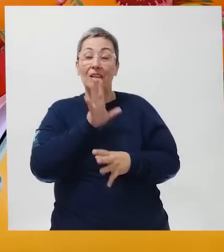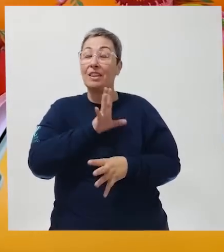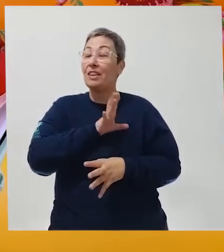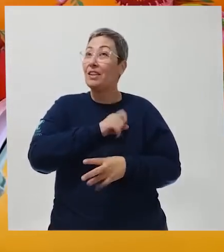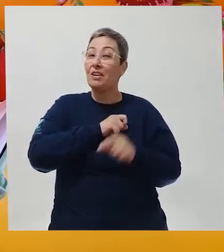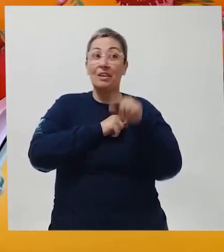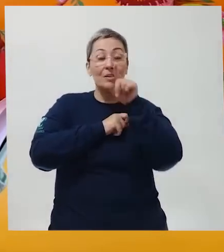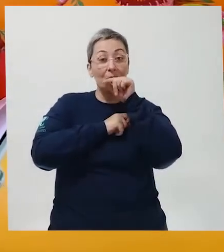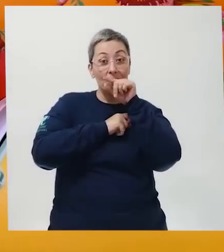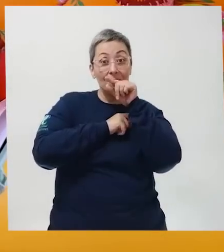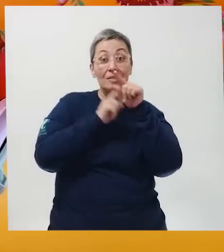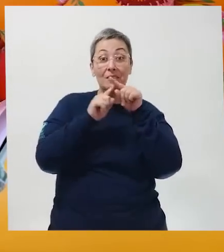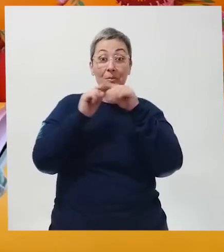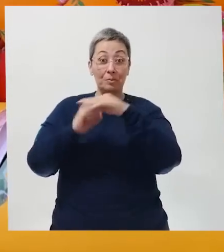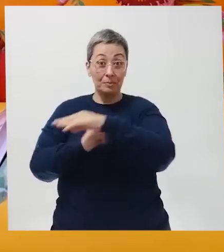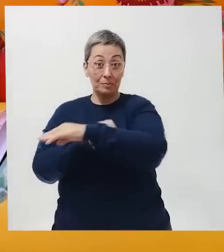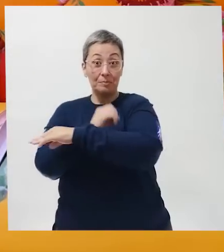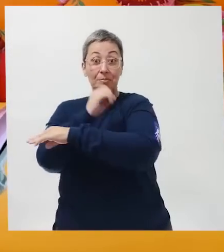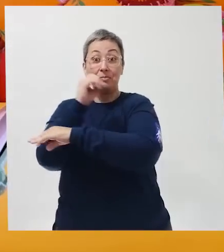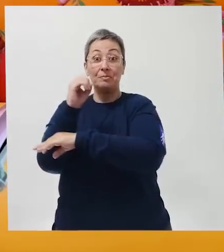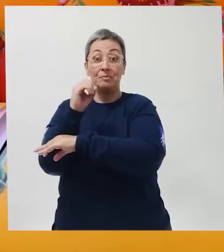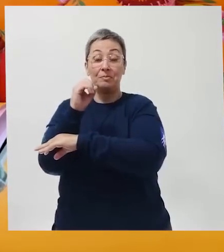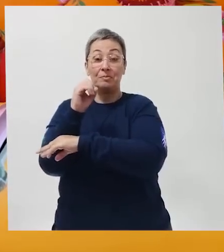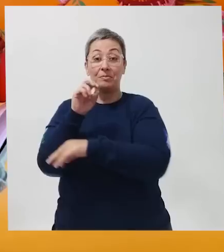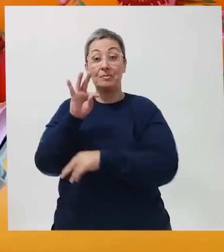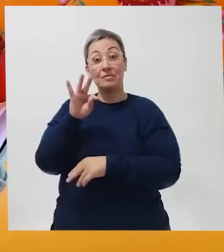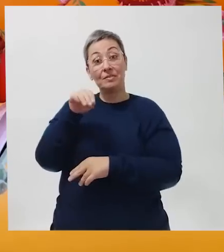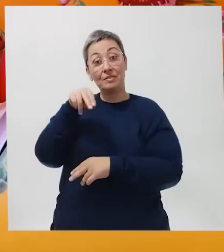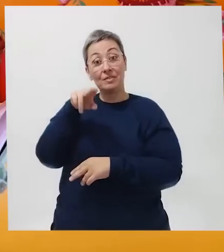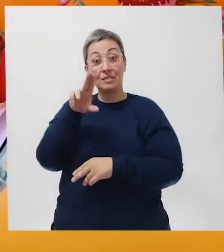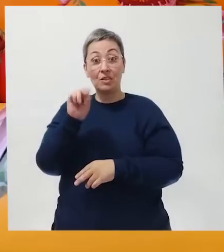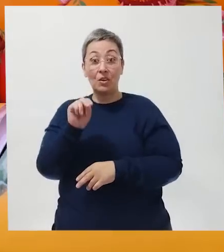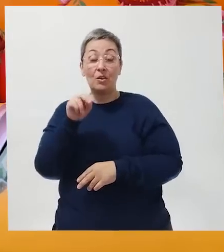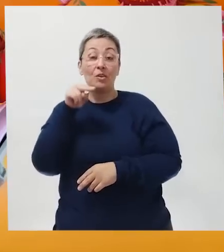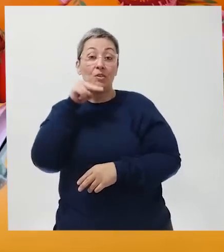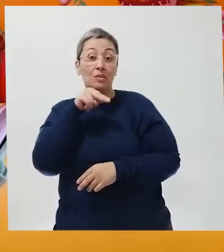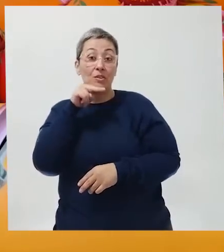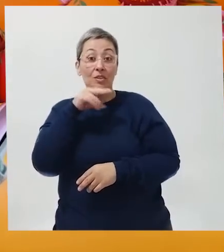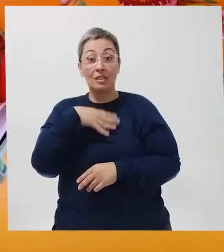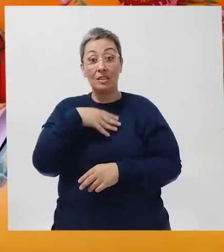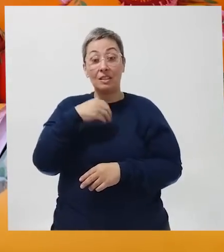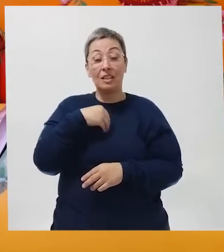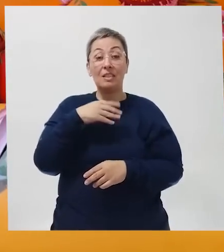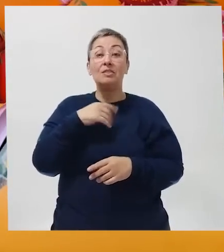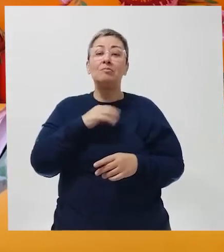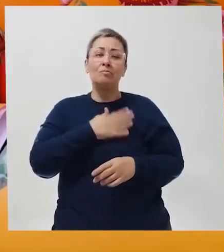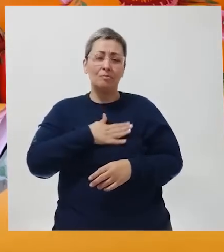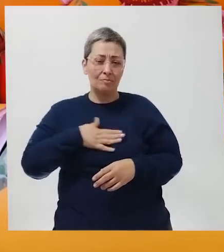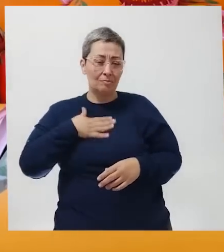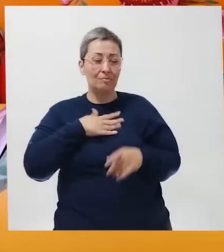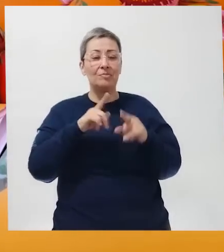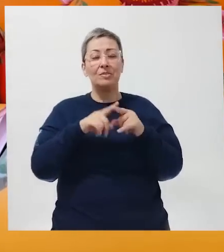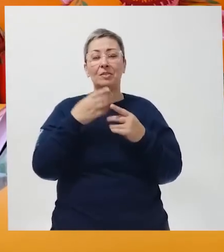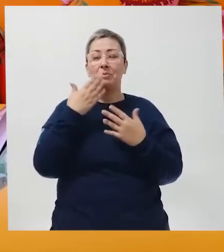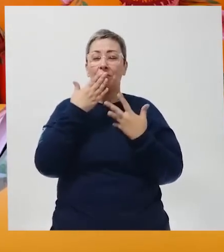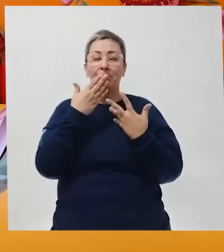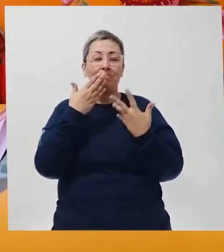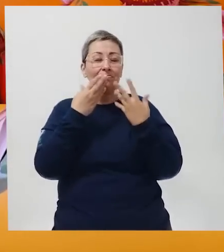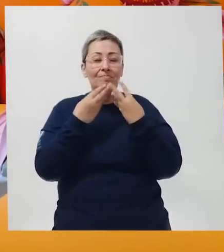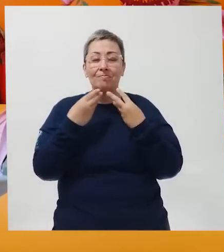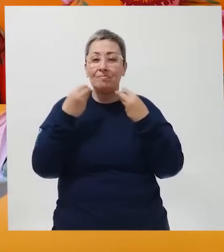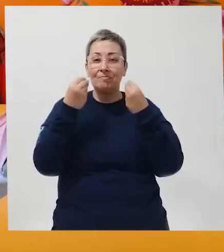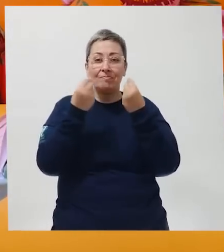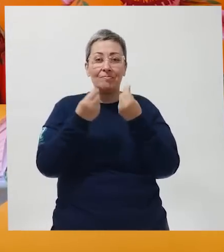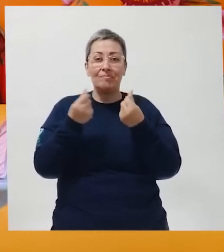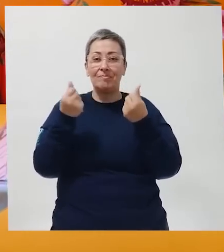avô gosta de pássaros e manhãs. Tino, o neto, também gosta e tem mel